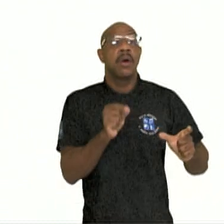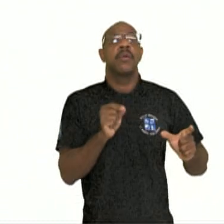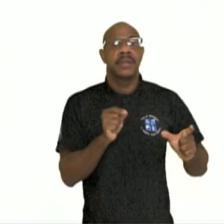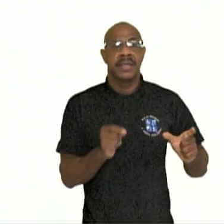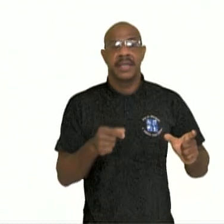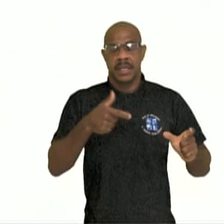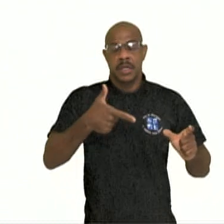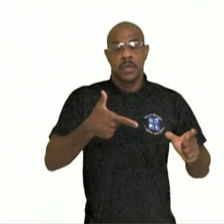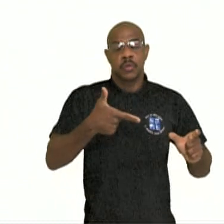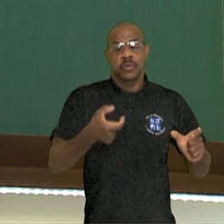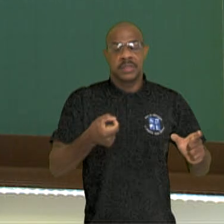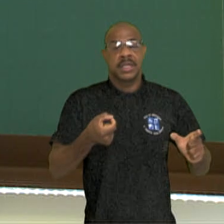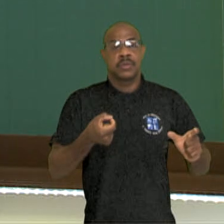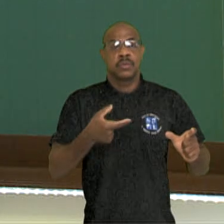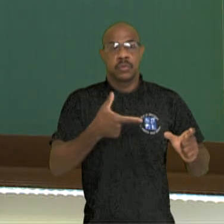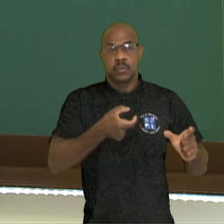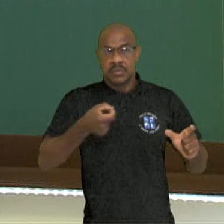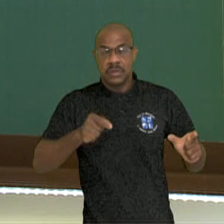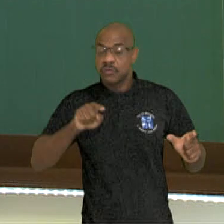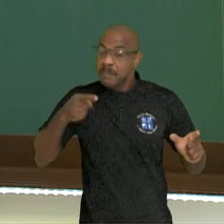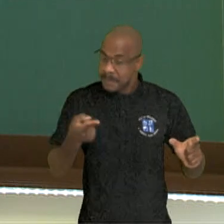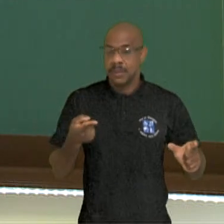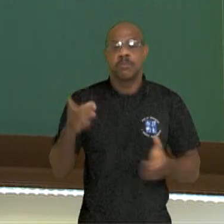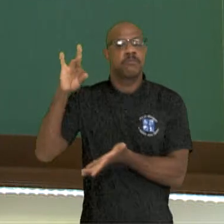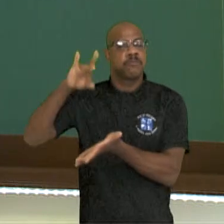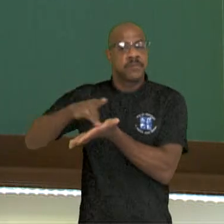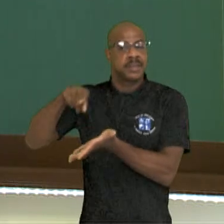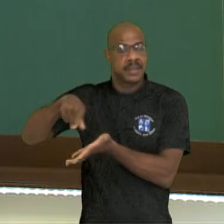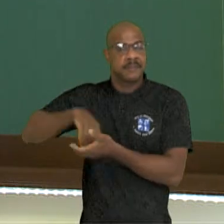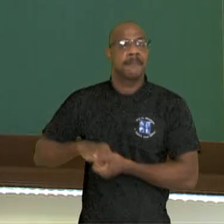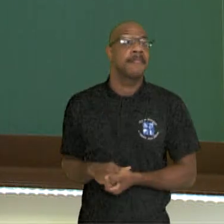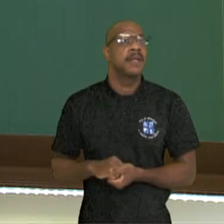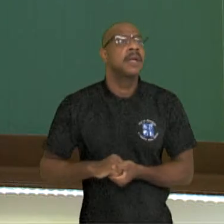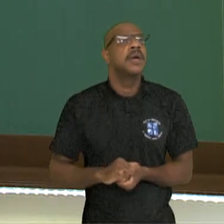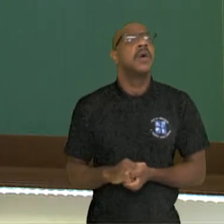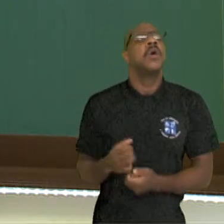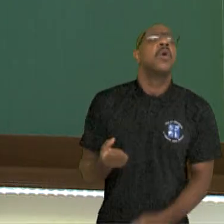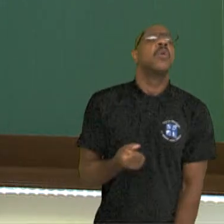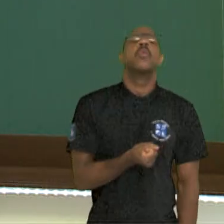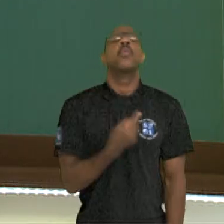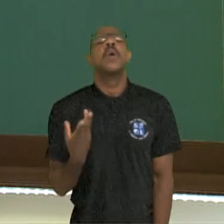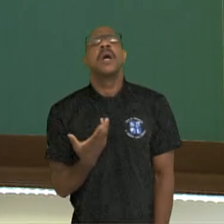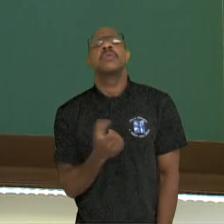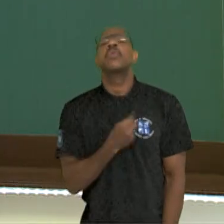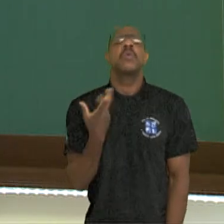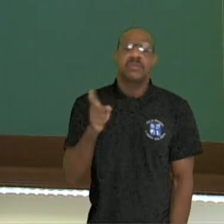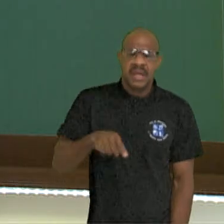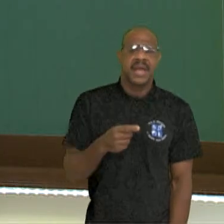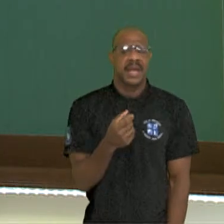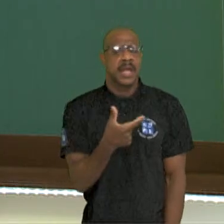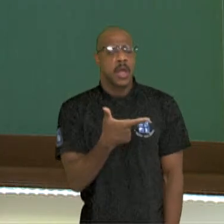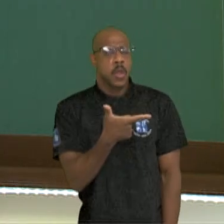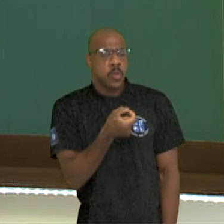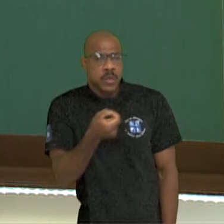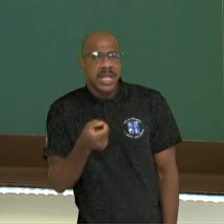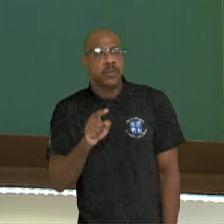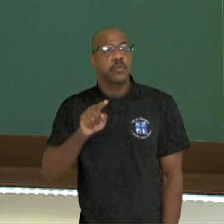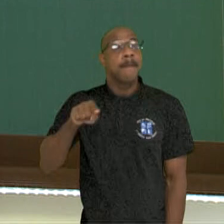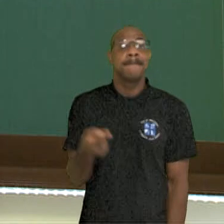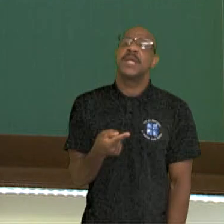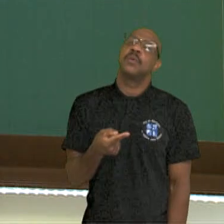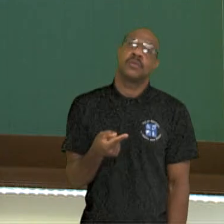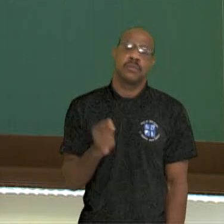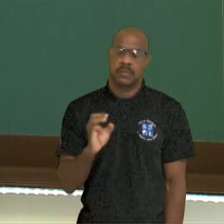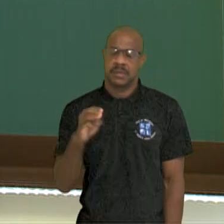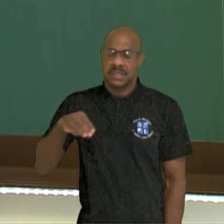na realidade. Agora, 200 mil centímetros. Quantos são 200 mil centímetros? Nós, quando falamos